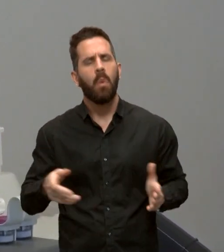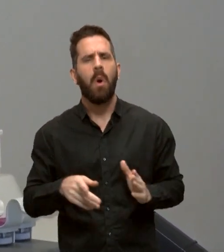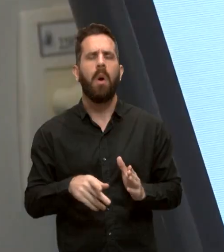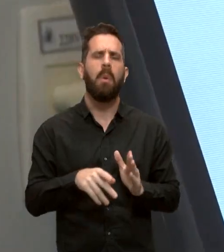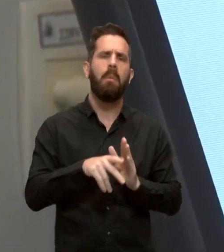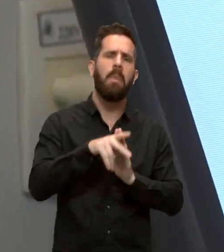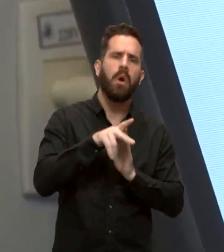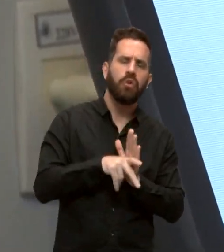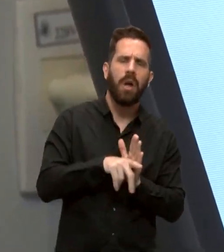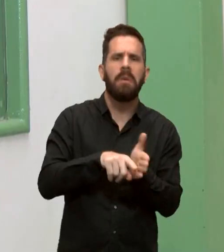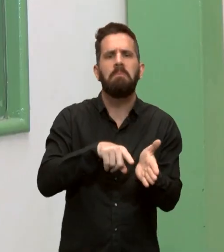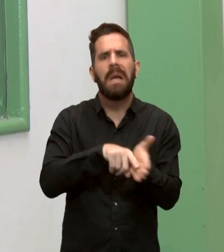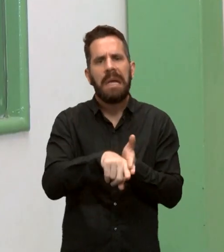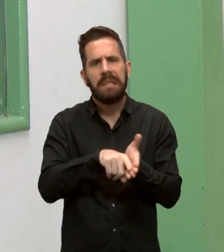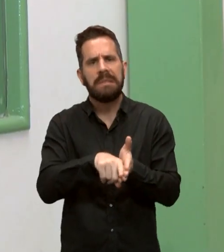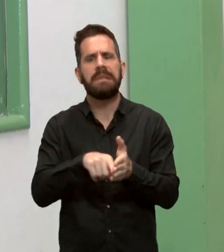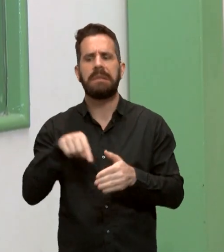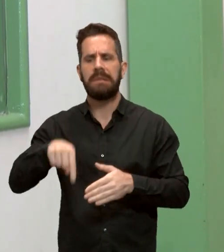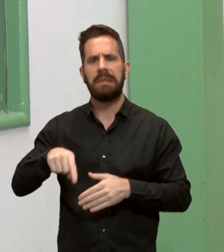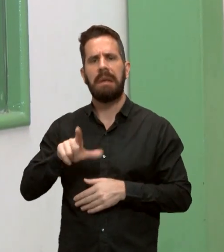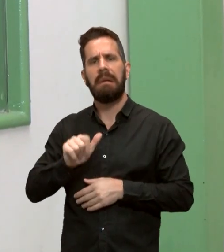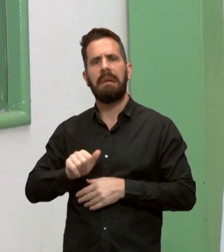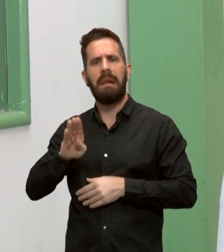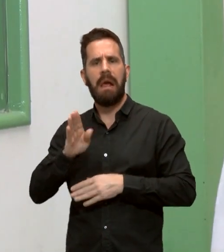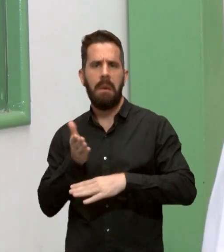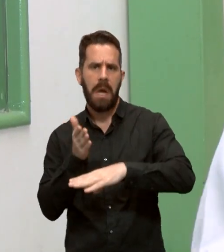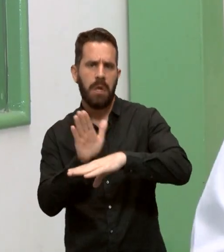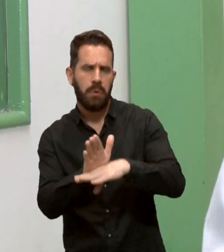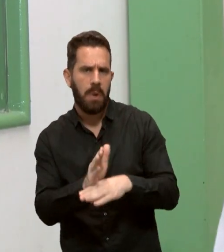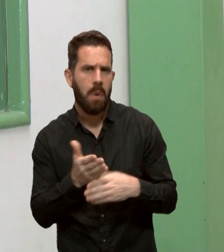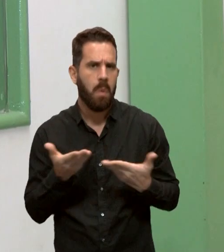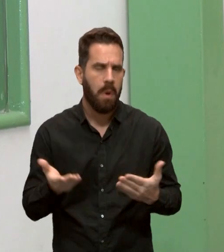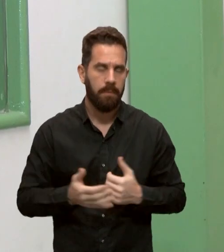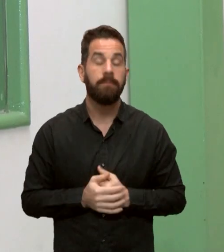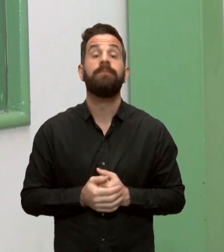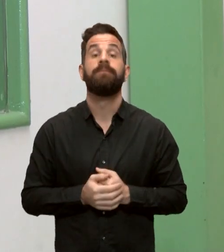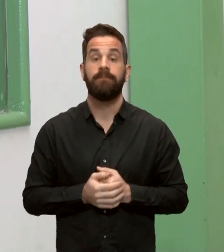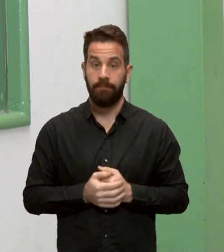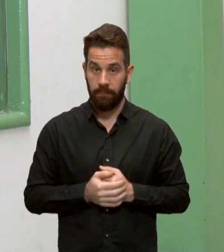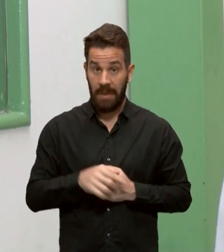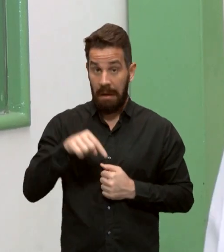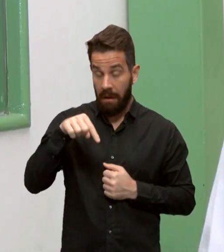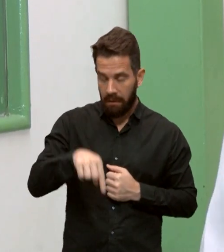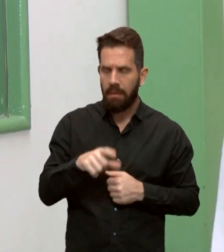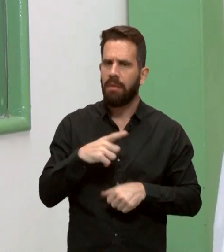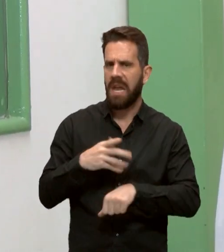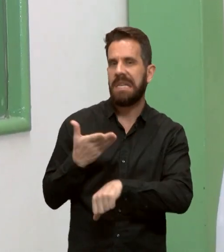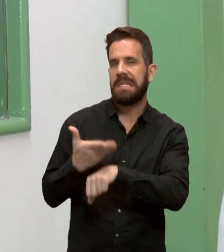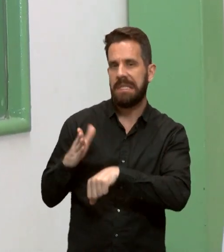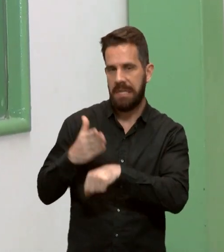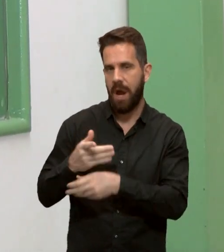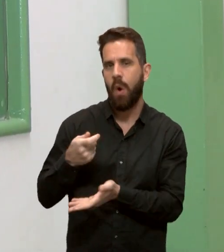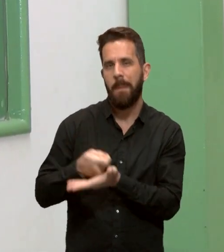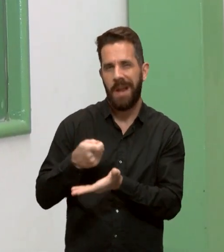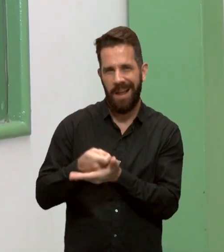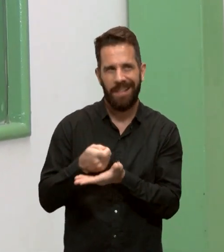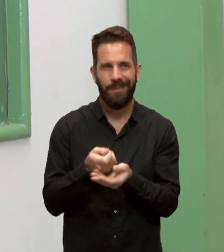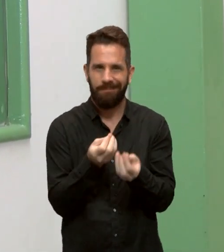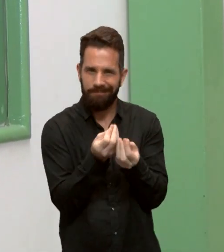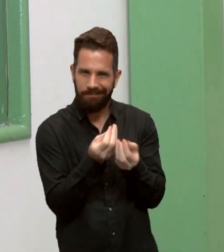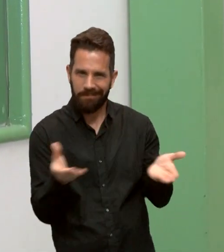atende? Isso. Hoje o laboratório, além do estágio obrigatório que nós ofertamos para os